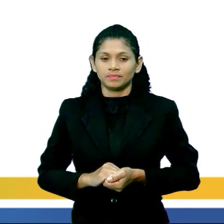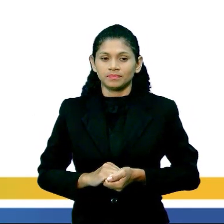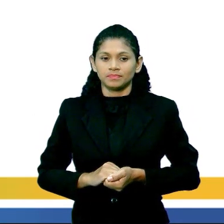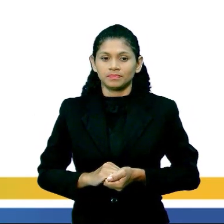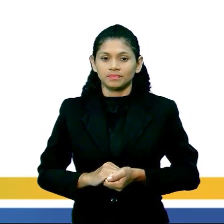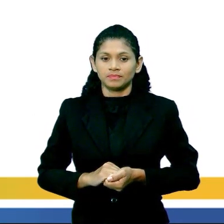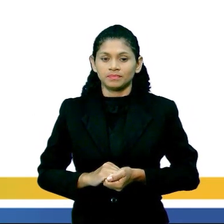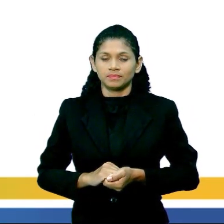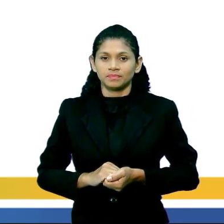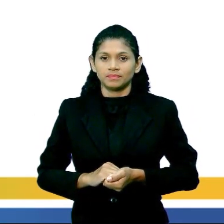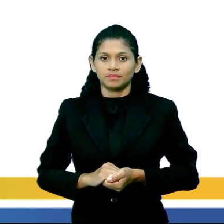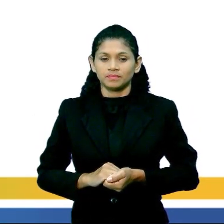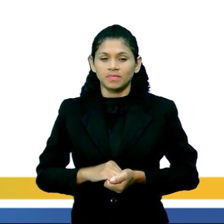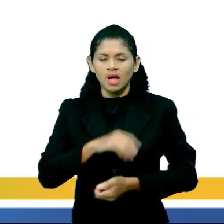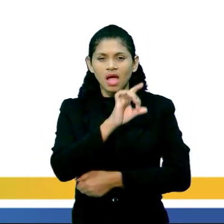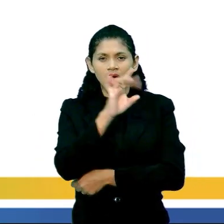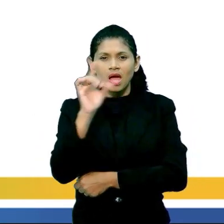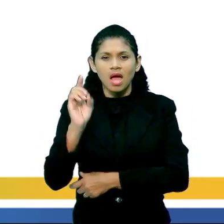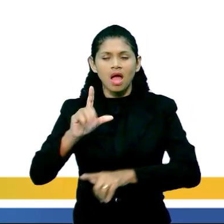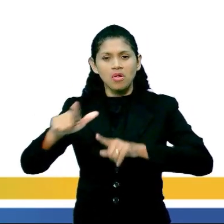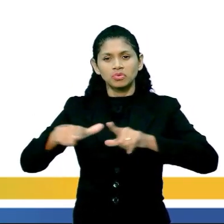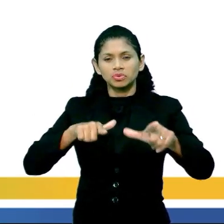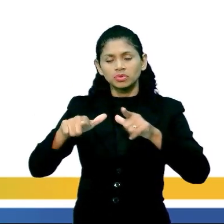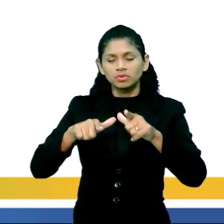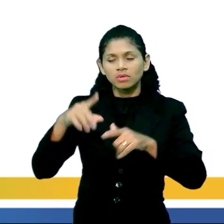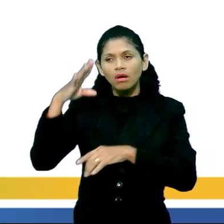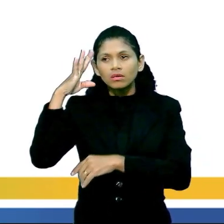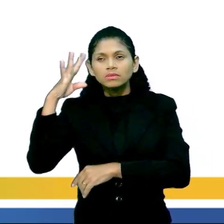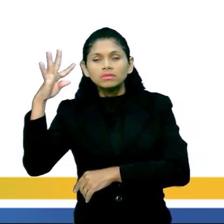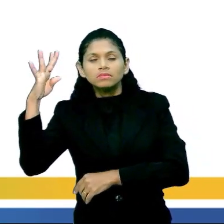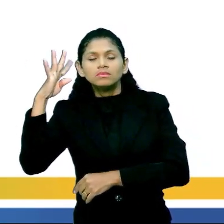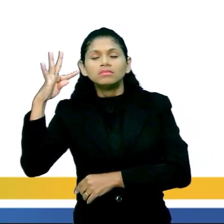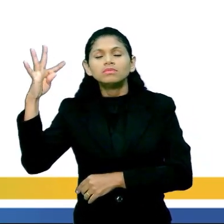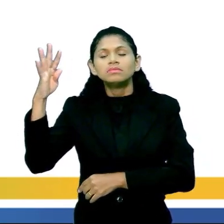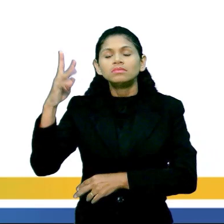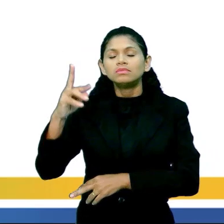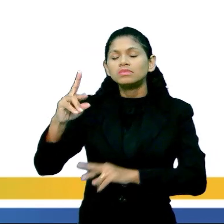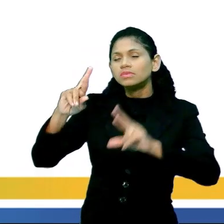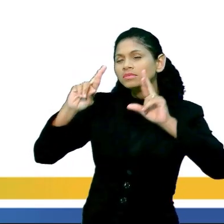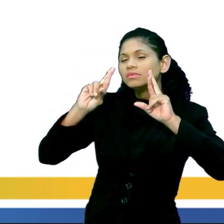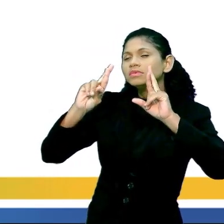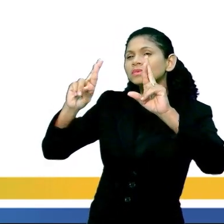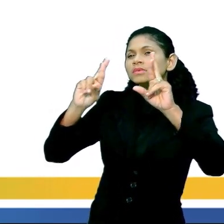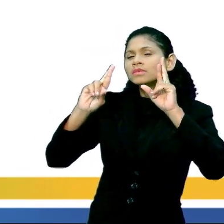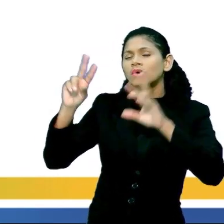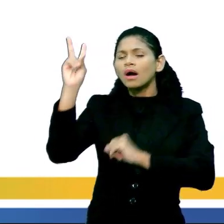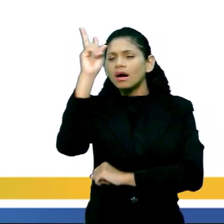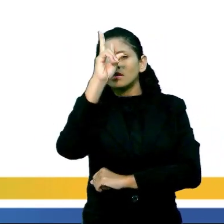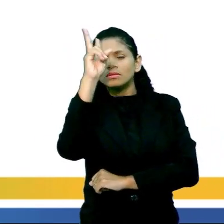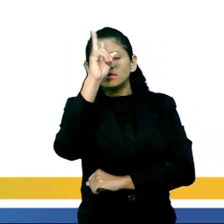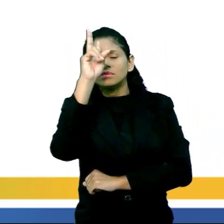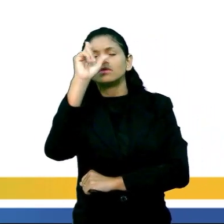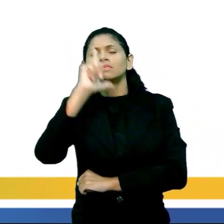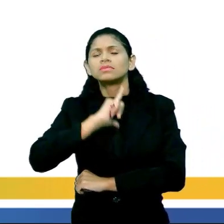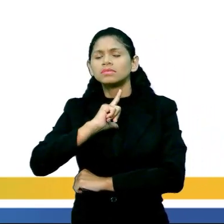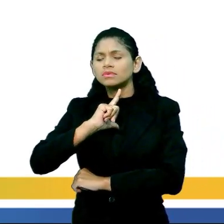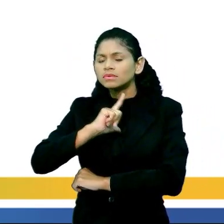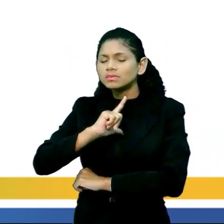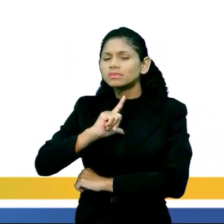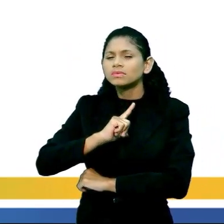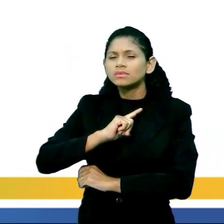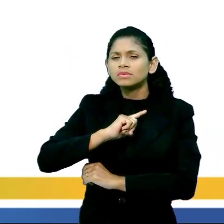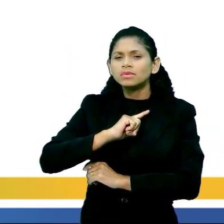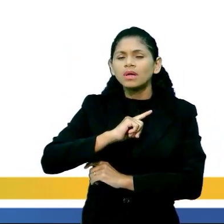um com seus trabalhos, com seus sonhos, cada qual com a esperança, as lembranças. Eu tenho tantos irmãos que eu não posso...